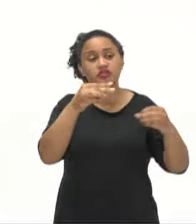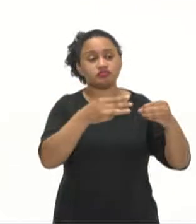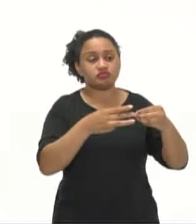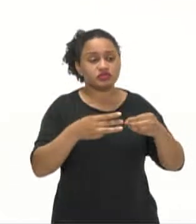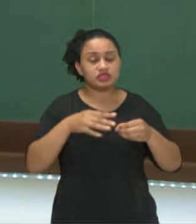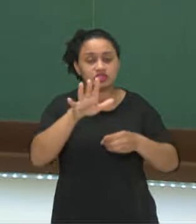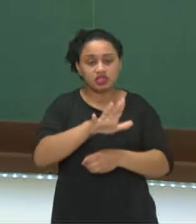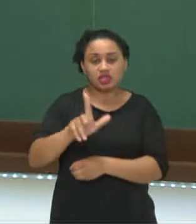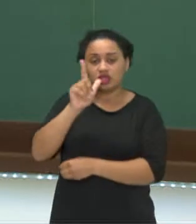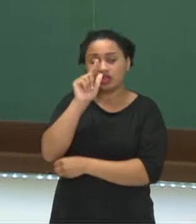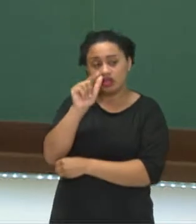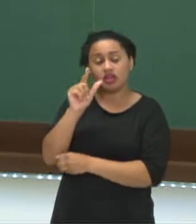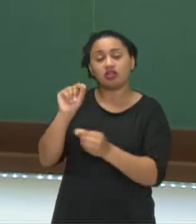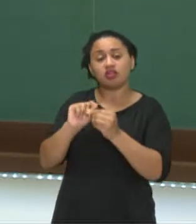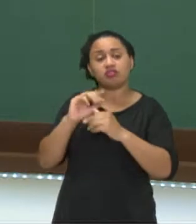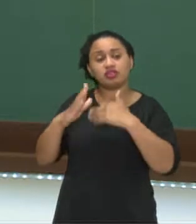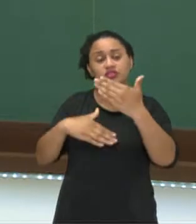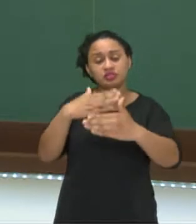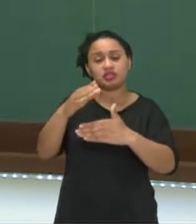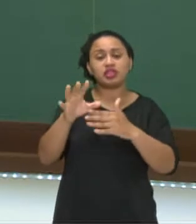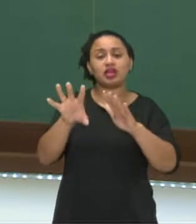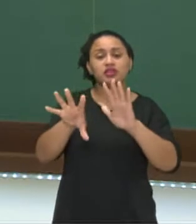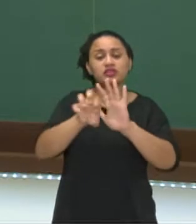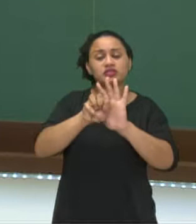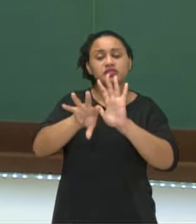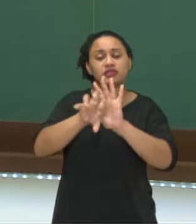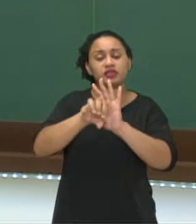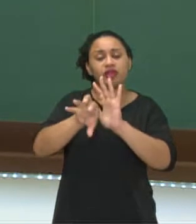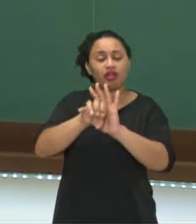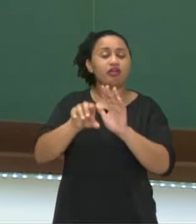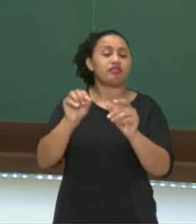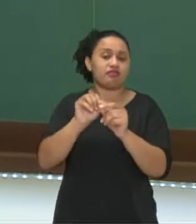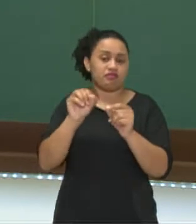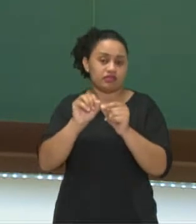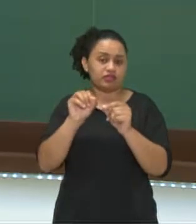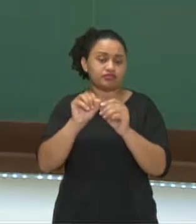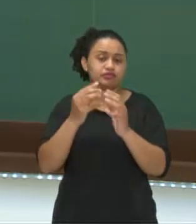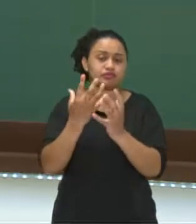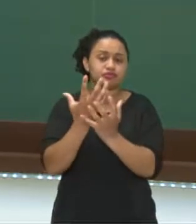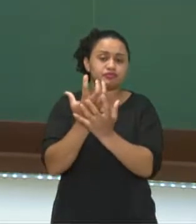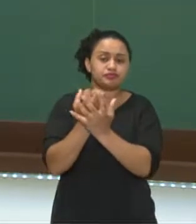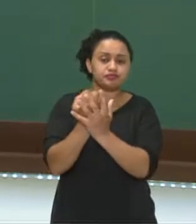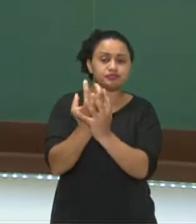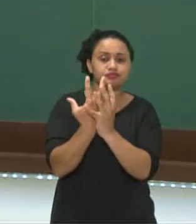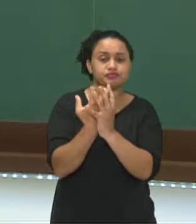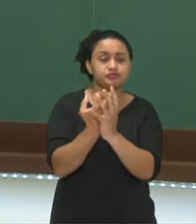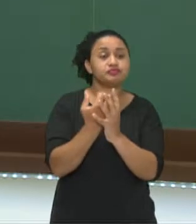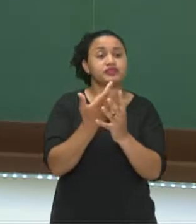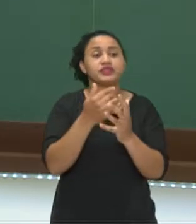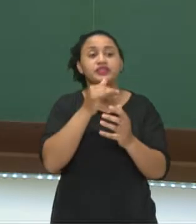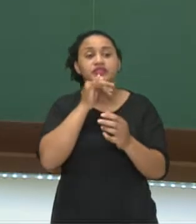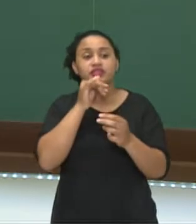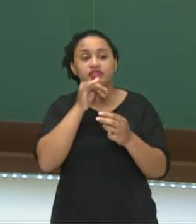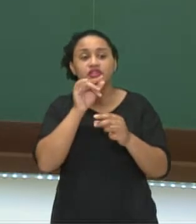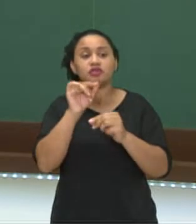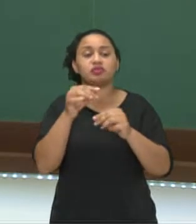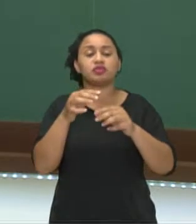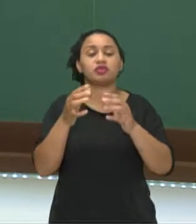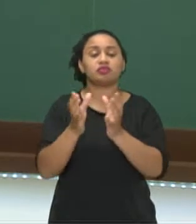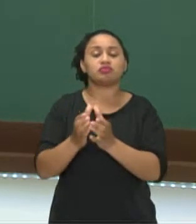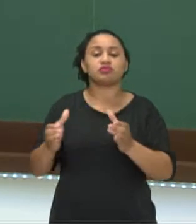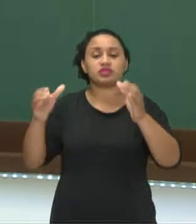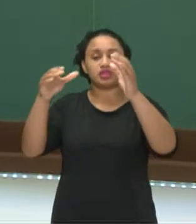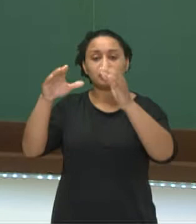líquido proporciona então um processo de filtração que eles realizam. Como, por exemplo, então, as esponjas. O